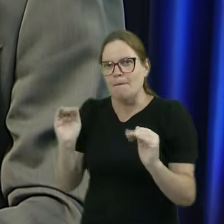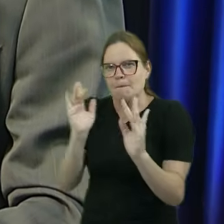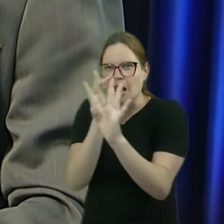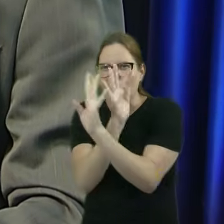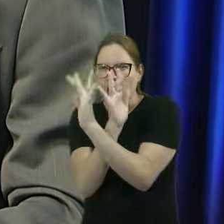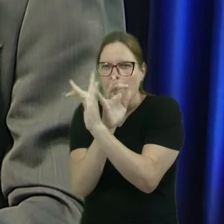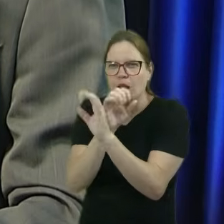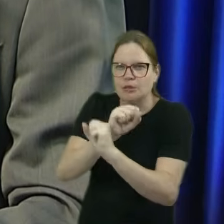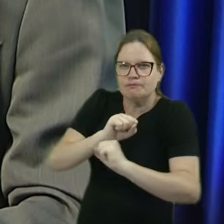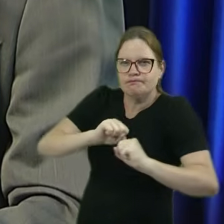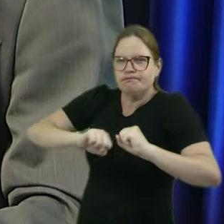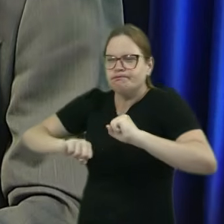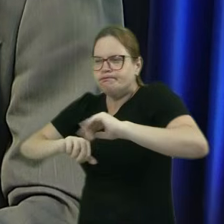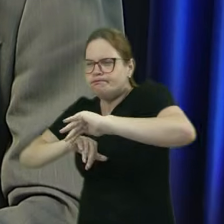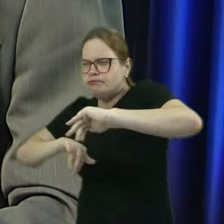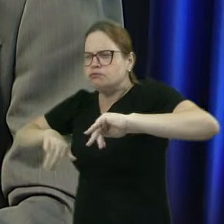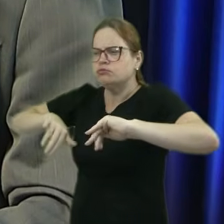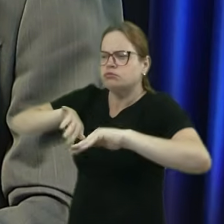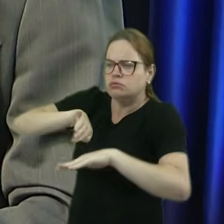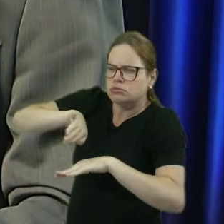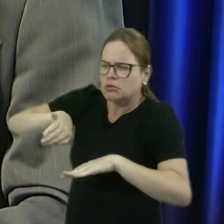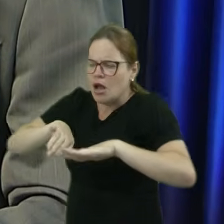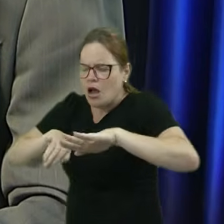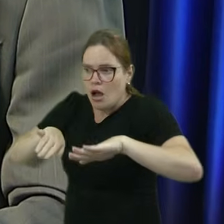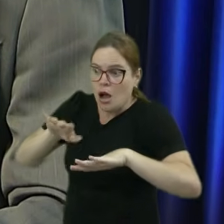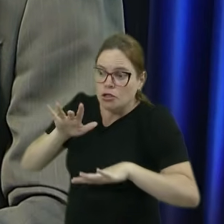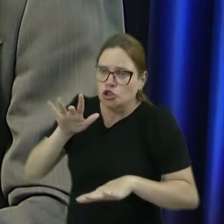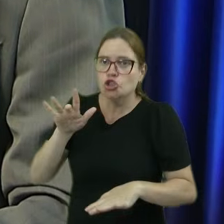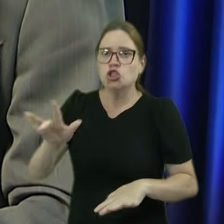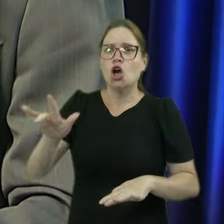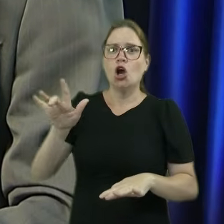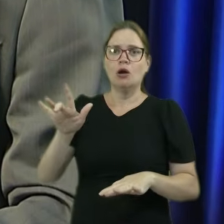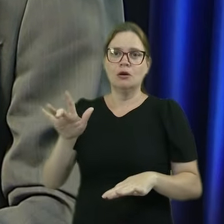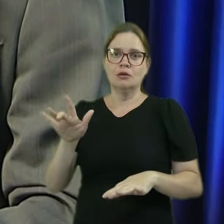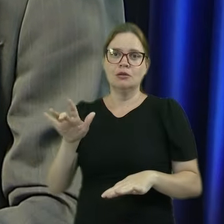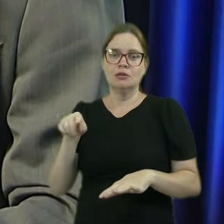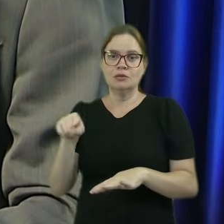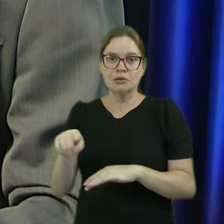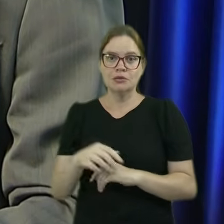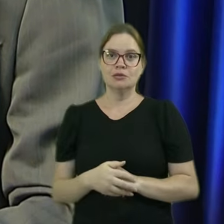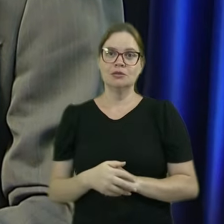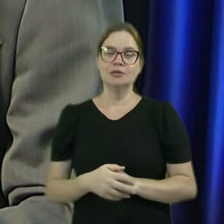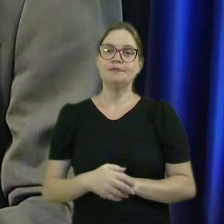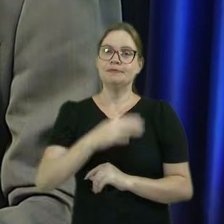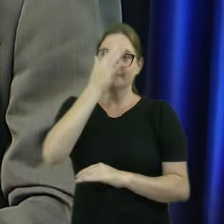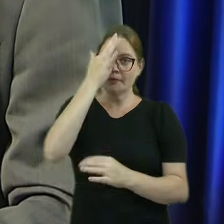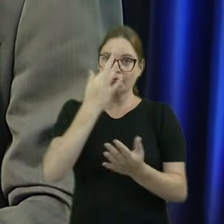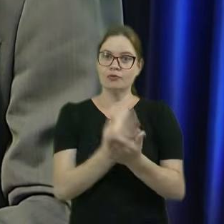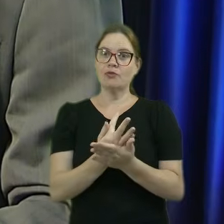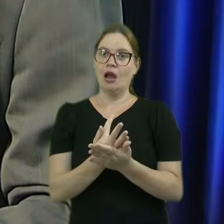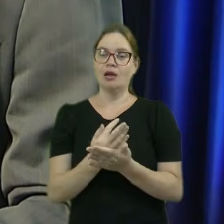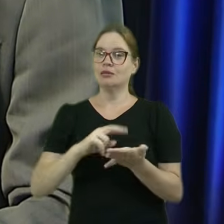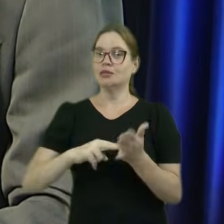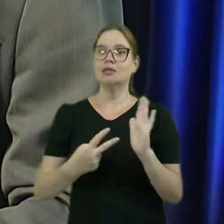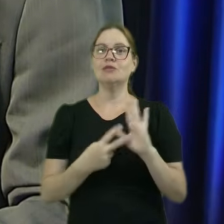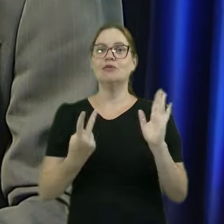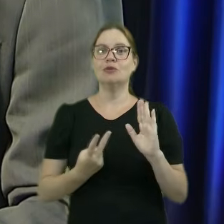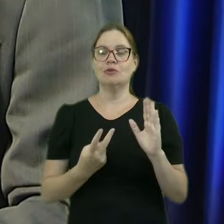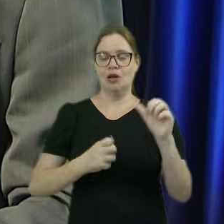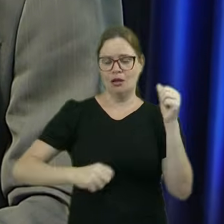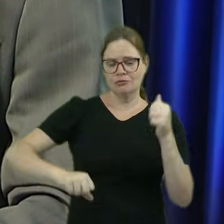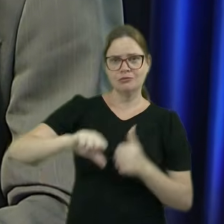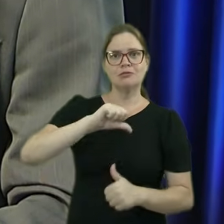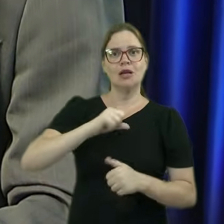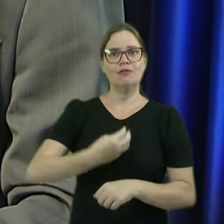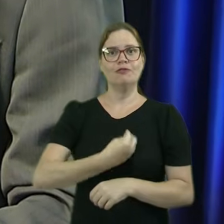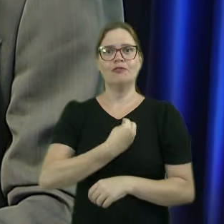multidão e ela toca nas vestes de Jesus. A fé, ela gera vida para o homem.